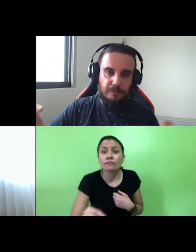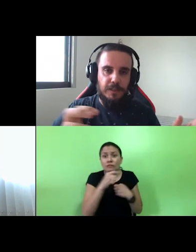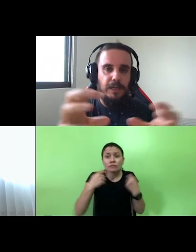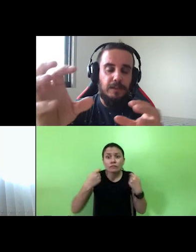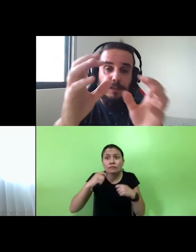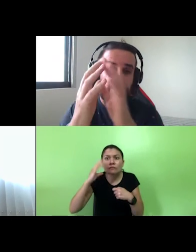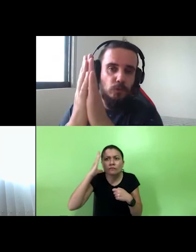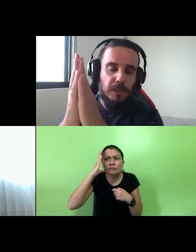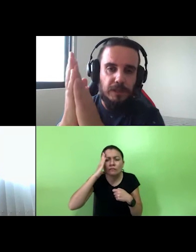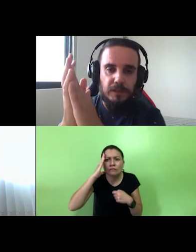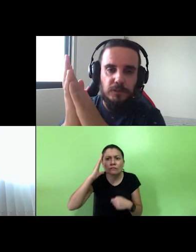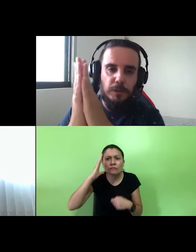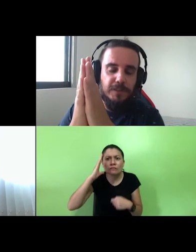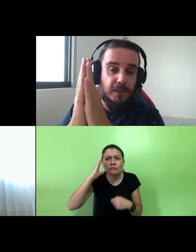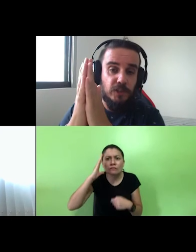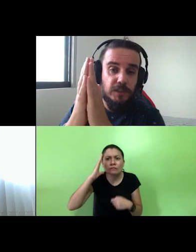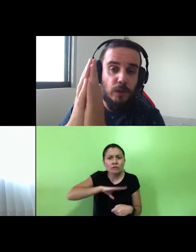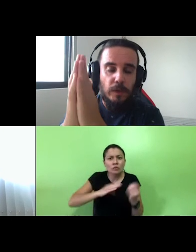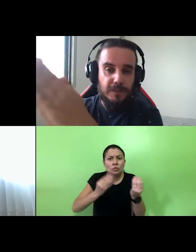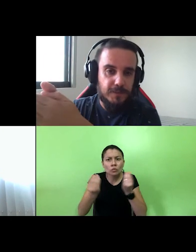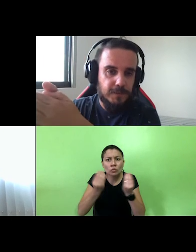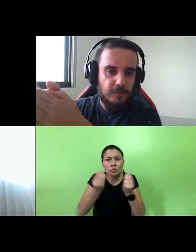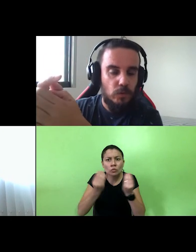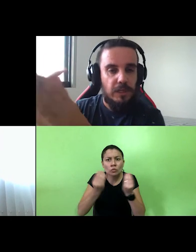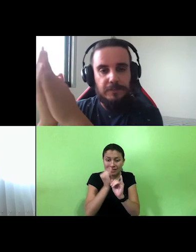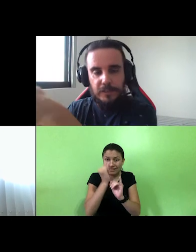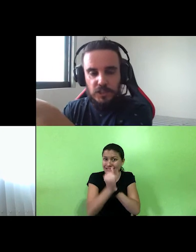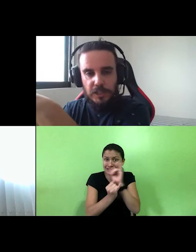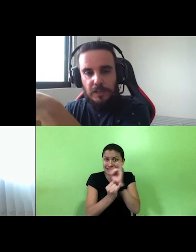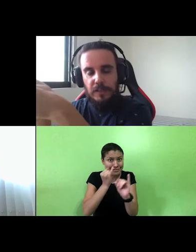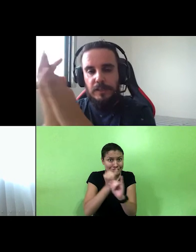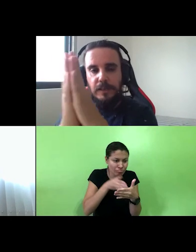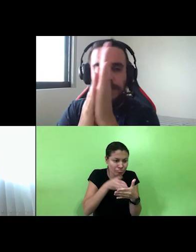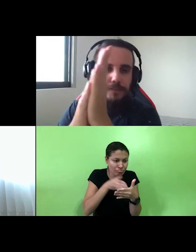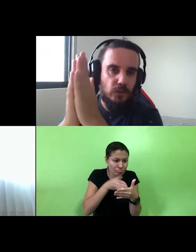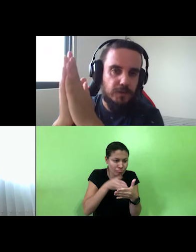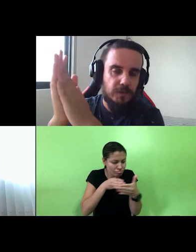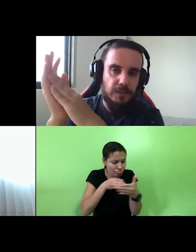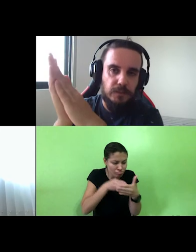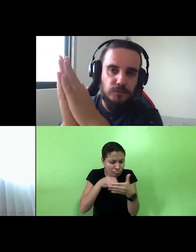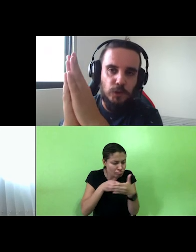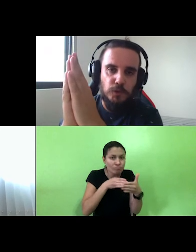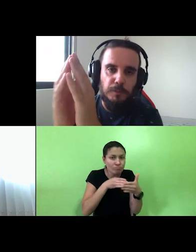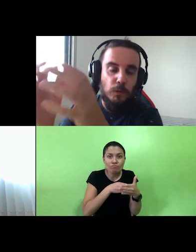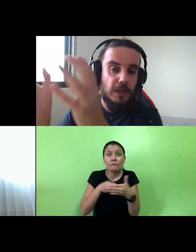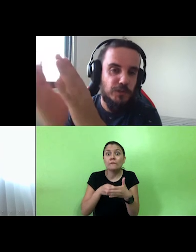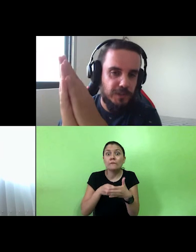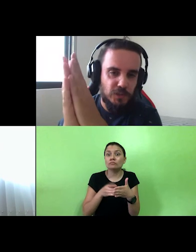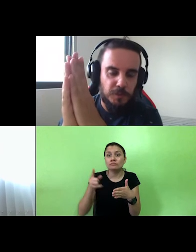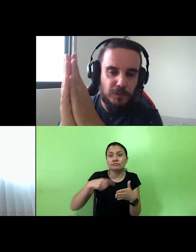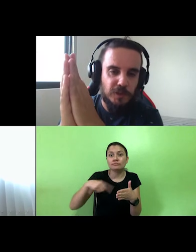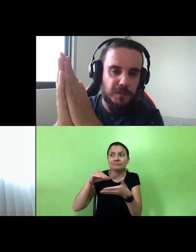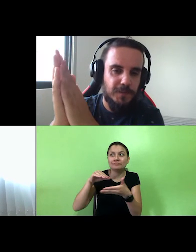conseguir navegar numa internet que não é acessível até chegar lá no nosso balcão